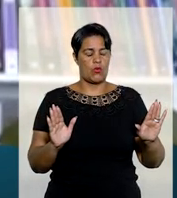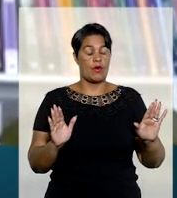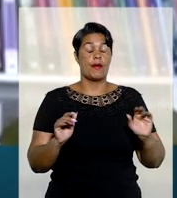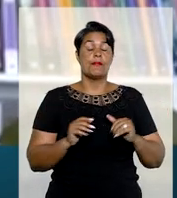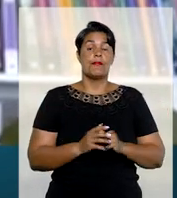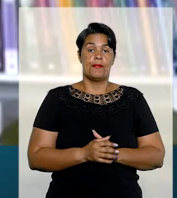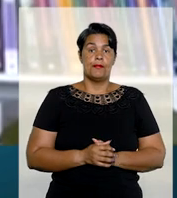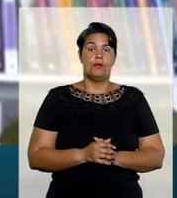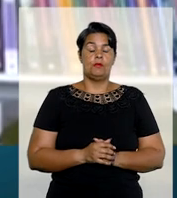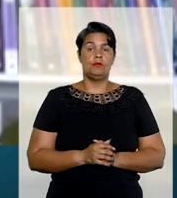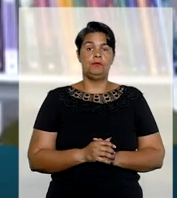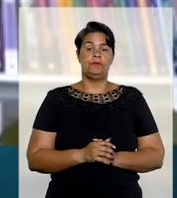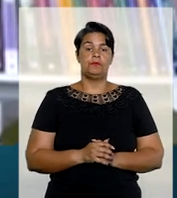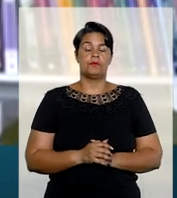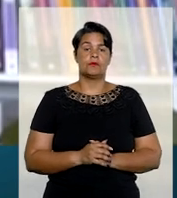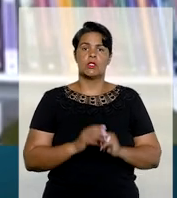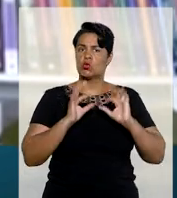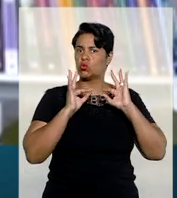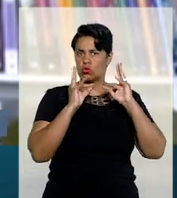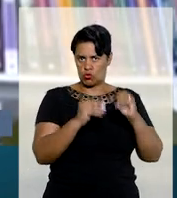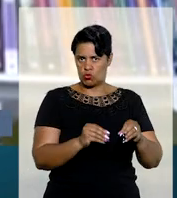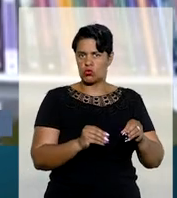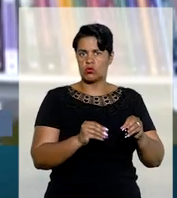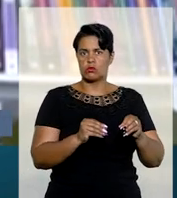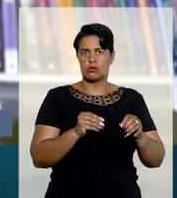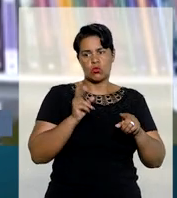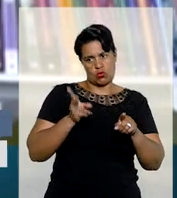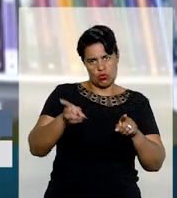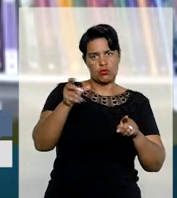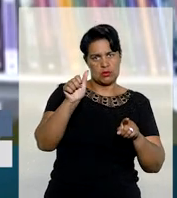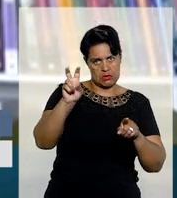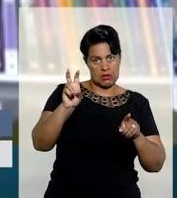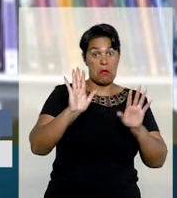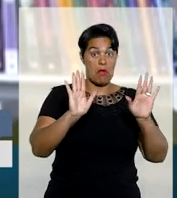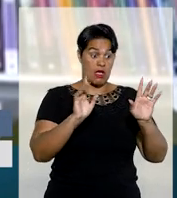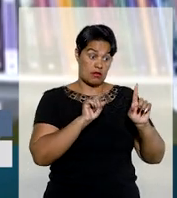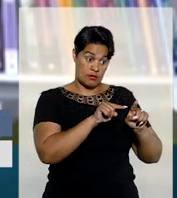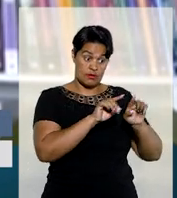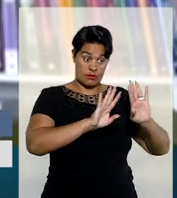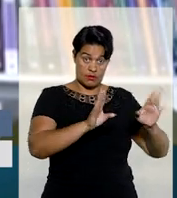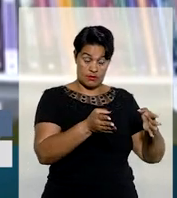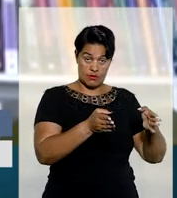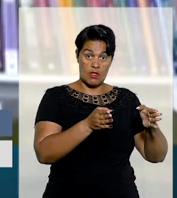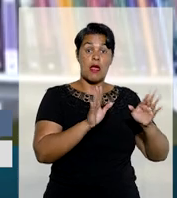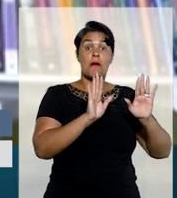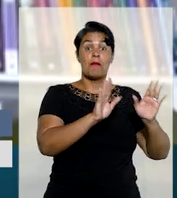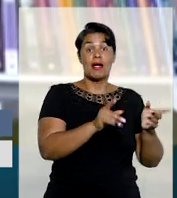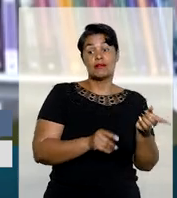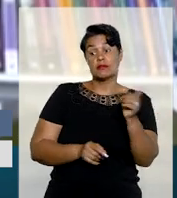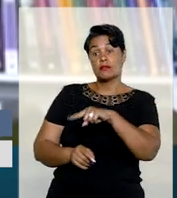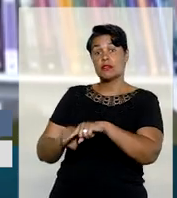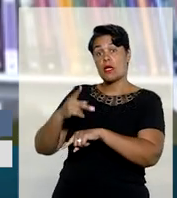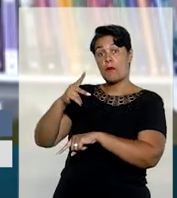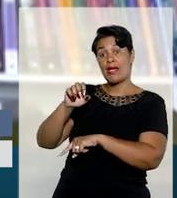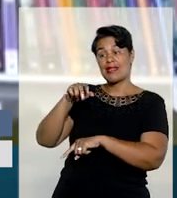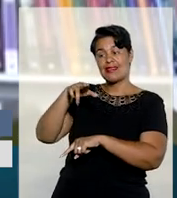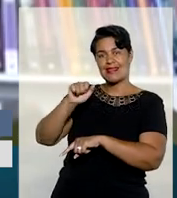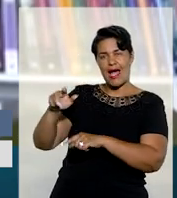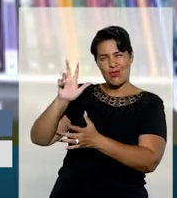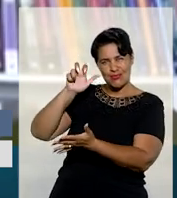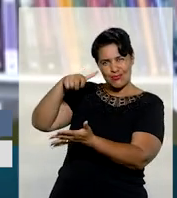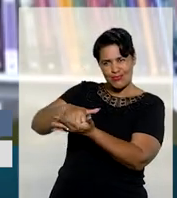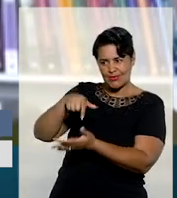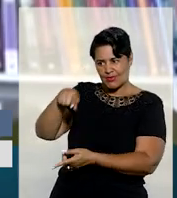prazo de 5 dias depois da reforma do Código, né, do novo Código. Todos os demais ficam com 15. No processo penal, esse prazo é